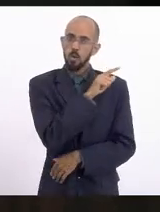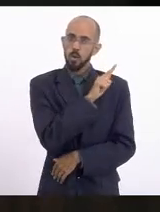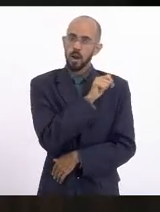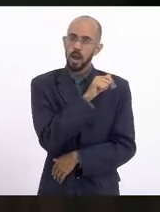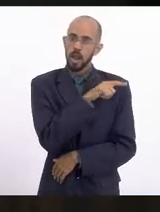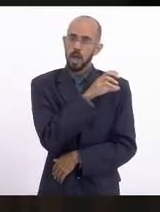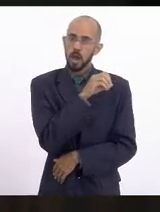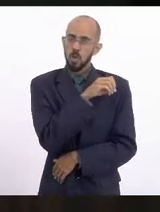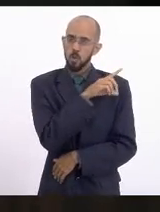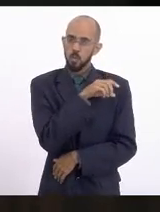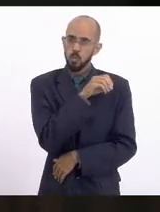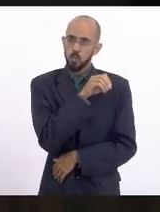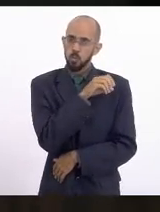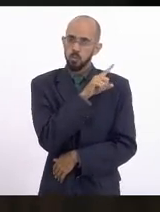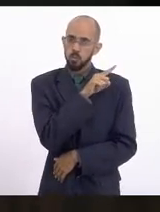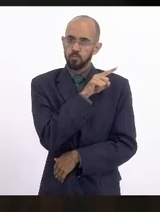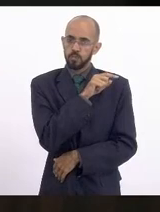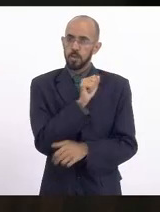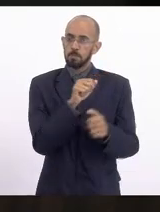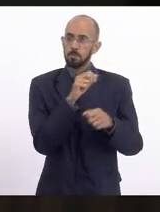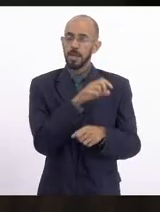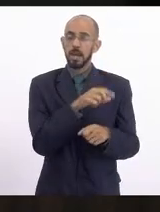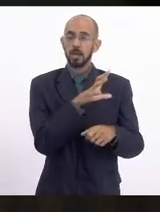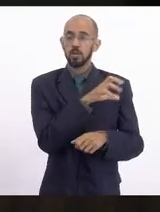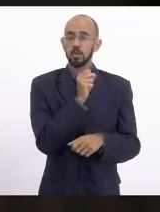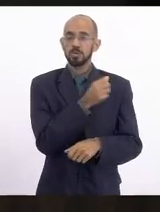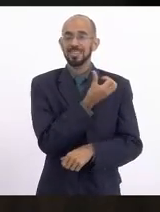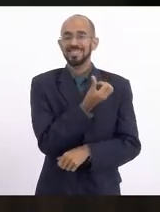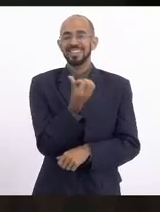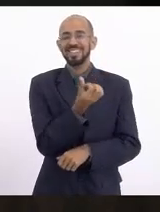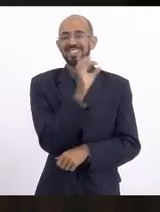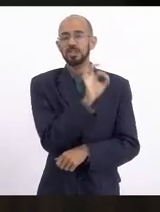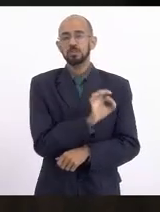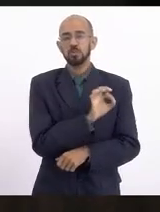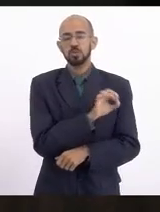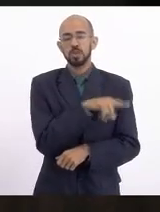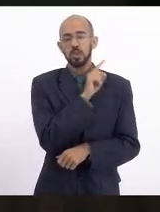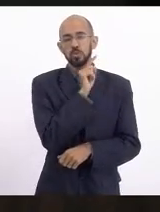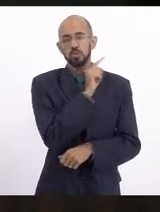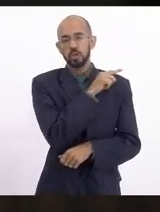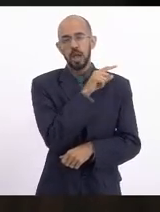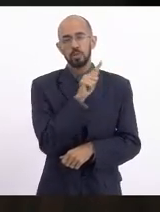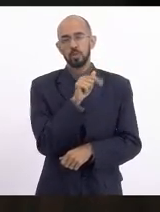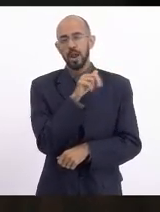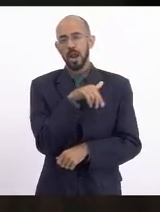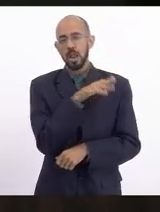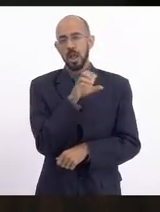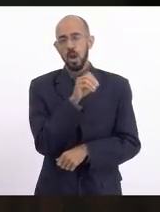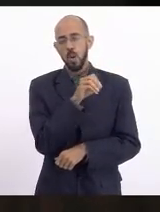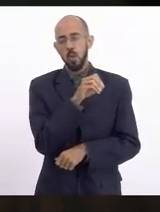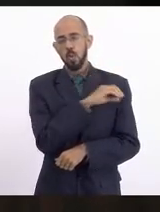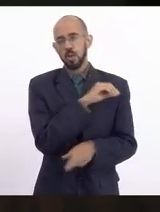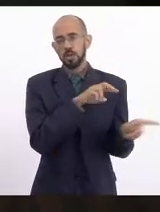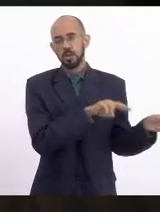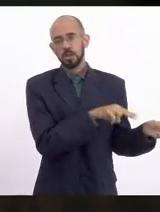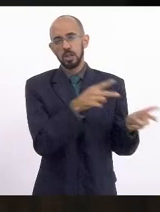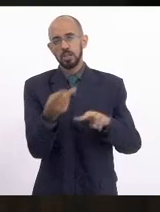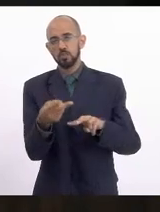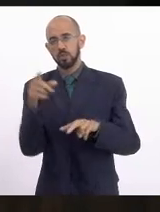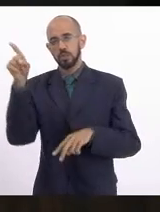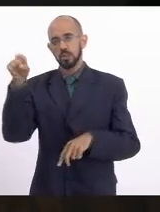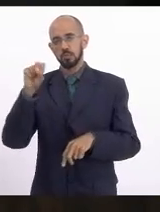e pegar o dois terços dos voos e destinar ao Santos Dumont evazian do Galeão isso faz com que